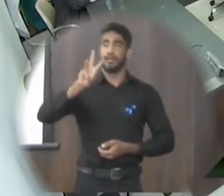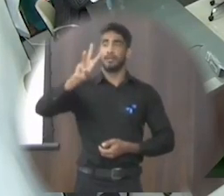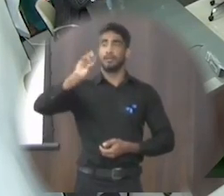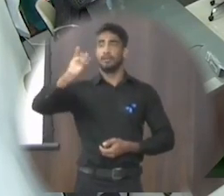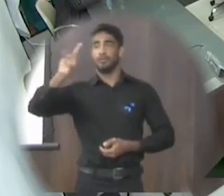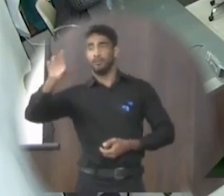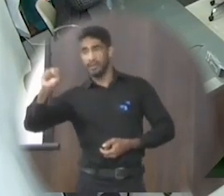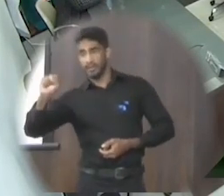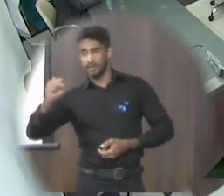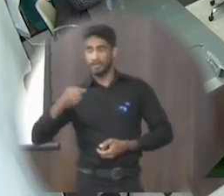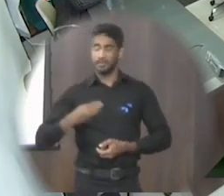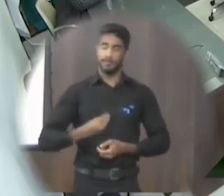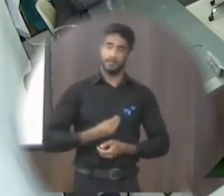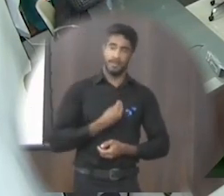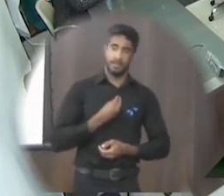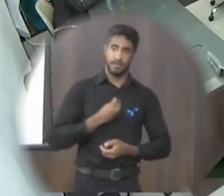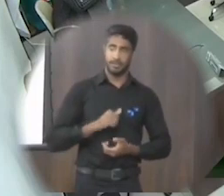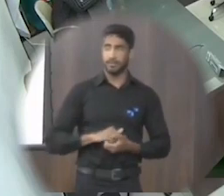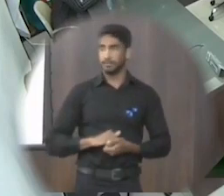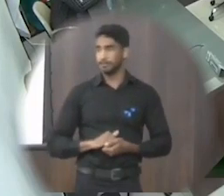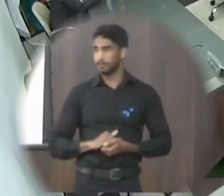Uíris Carlos Lopes. Presente.